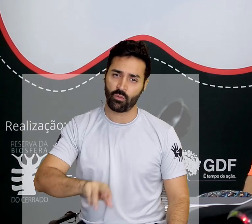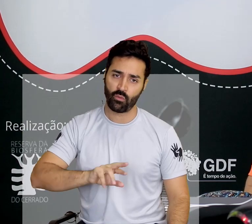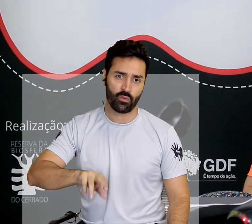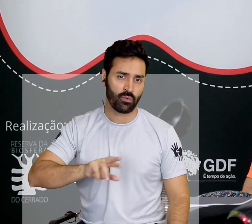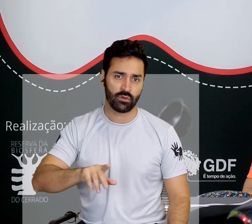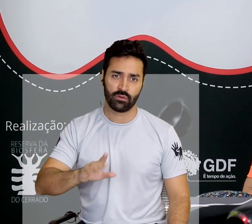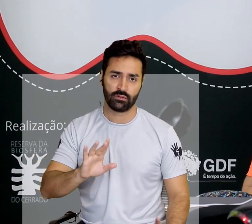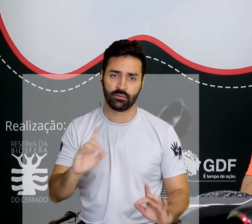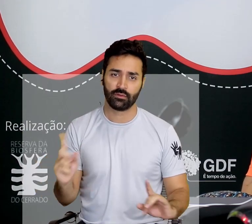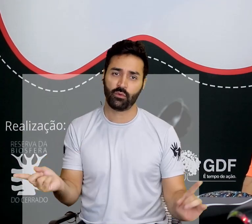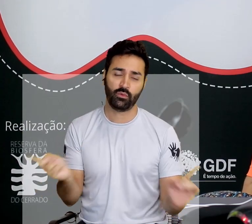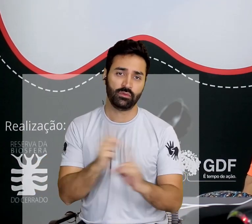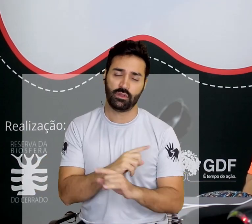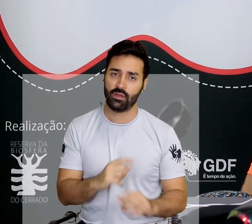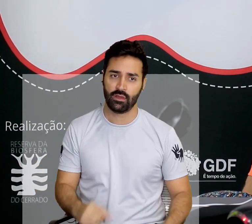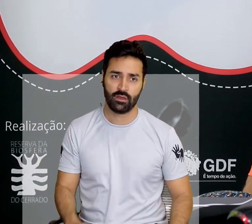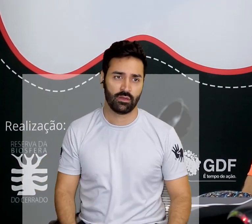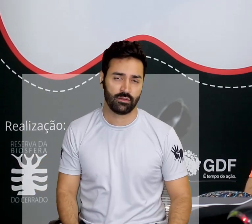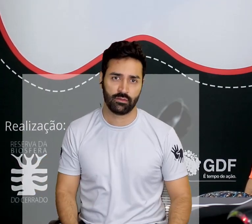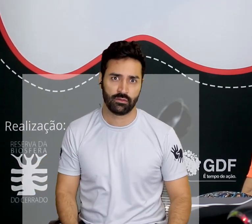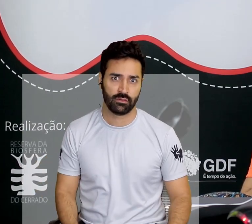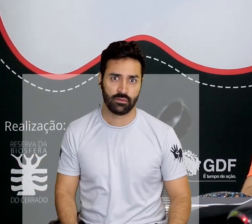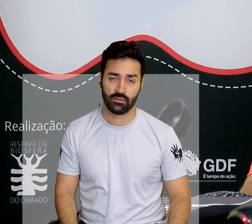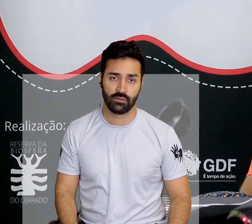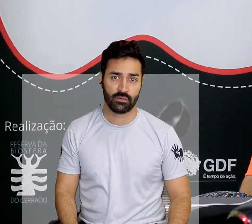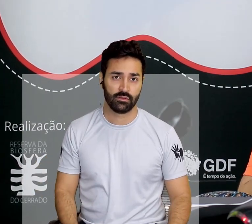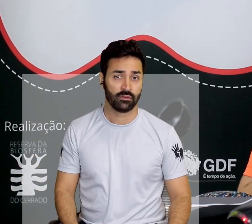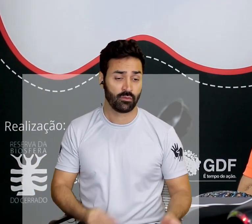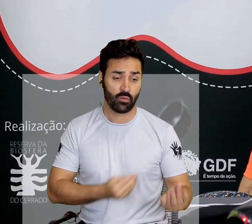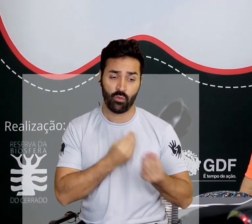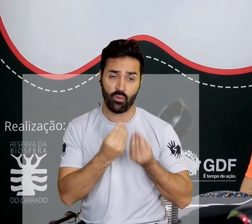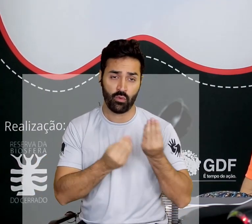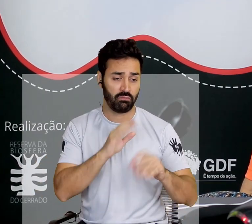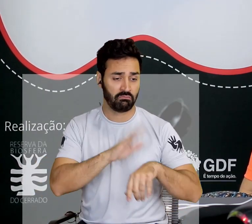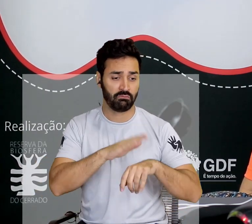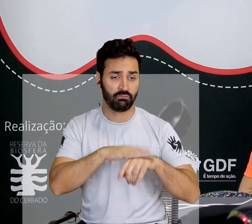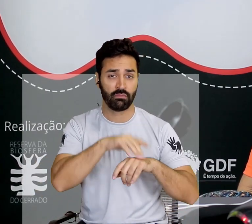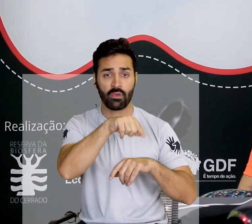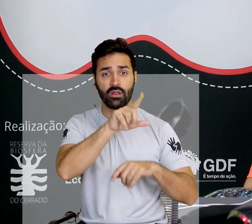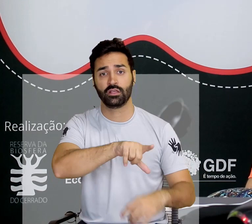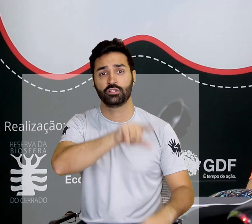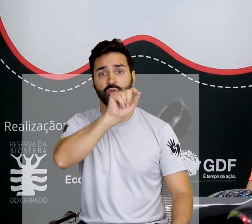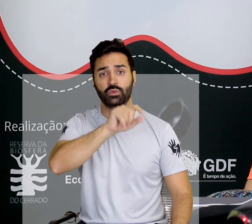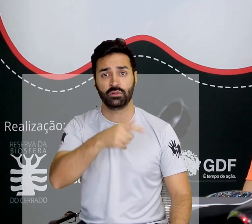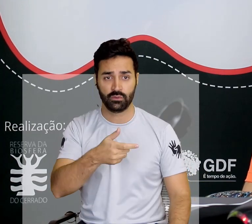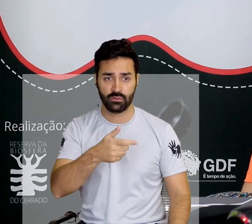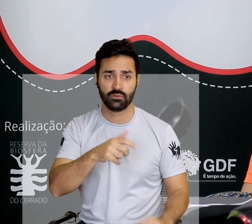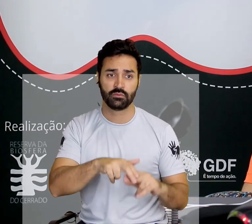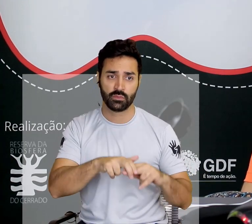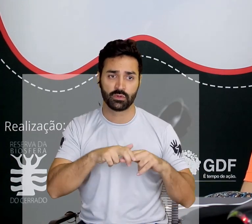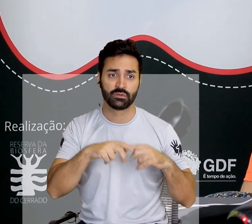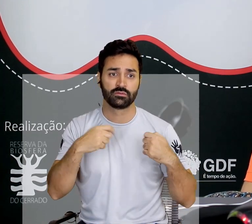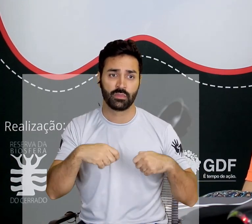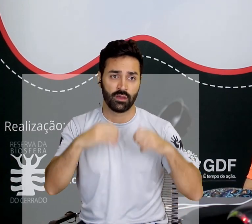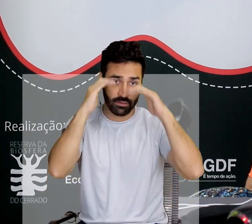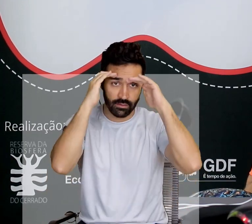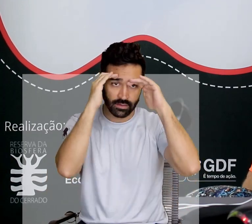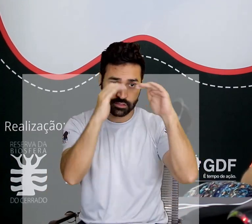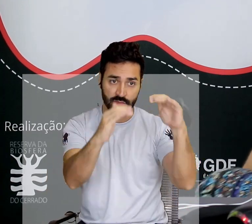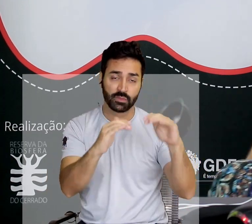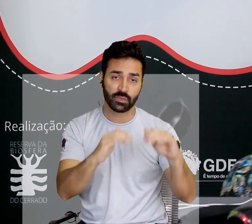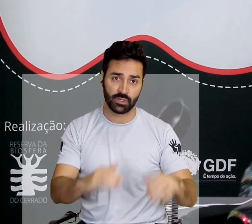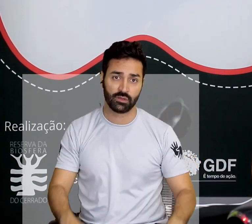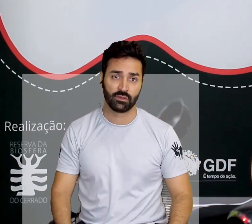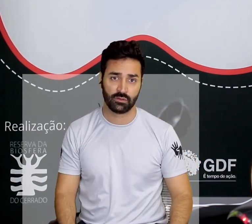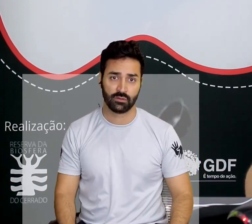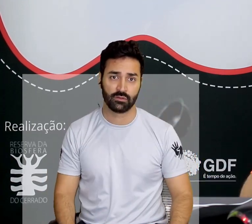pelo contrário, é a forma como essas pessoas escolheram ser chamadas. E isso a gente tem que respeitar. Então,